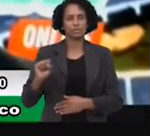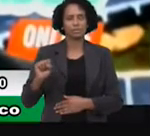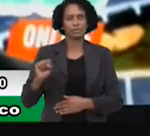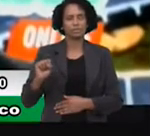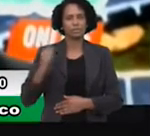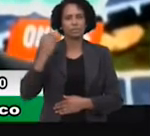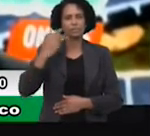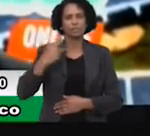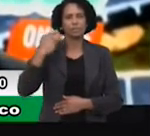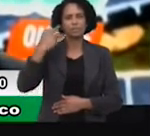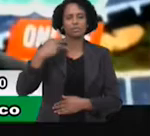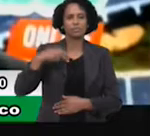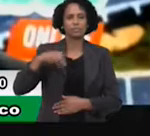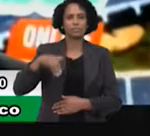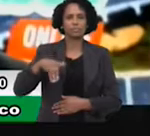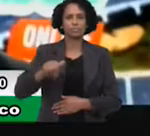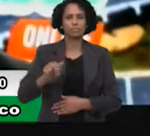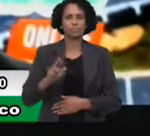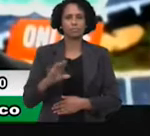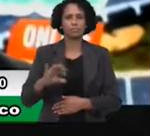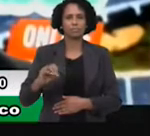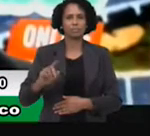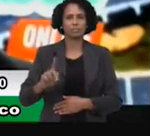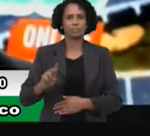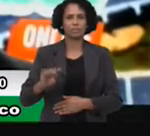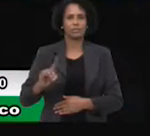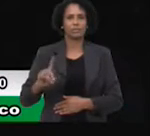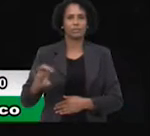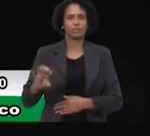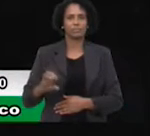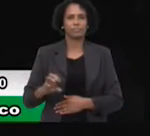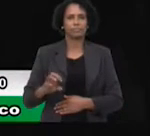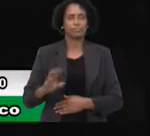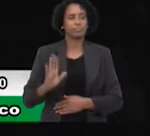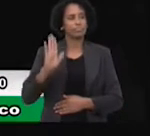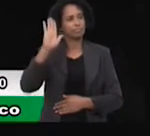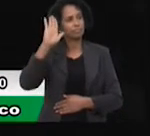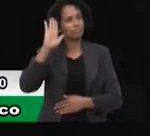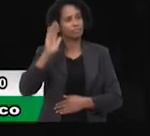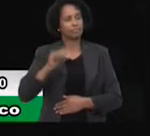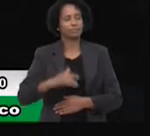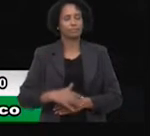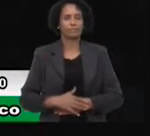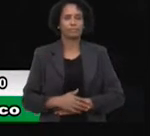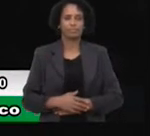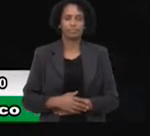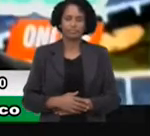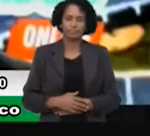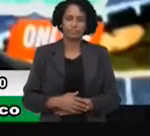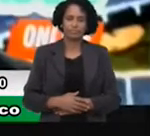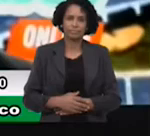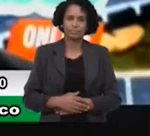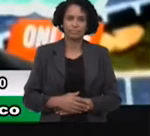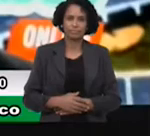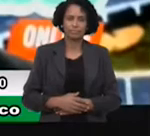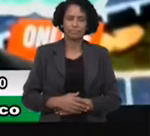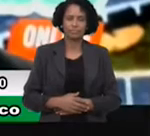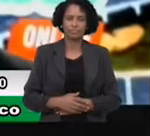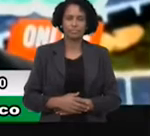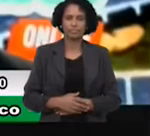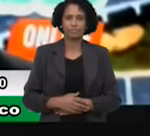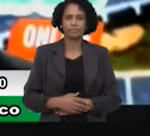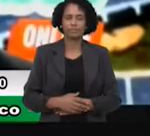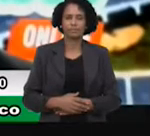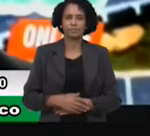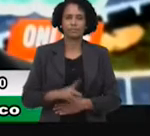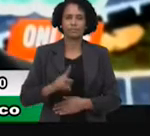Vereador professor Mário Luiz Guidi. Presente, Ricardo. Vereador professor Mário Luiz Guidi presente. Vereador Pelé